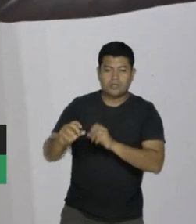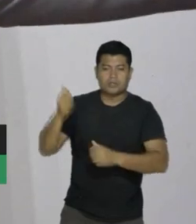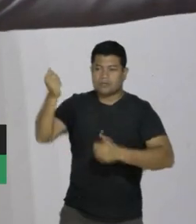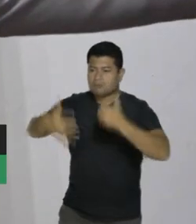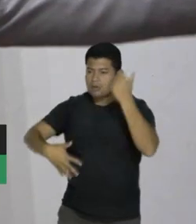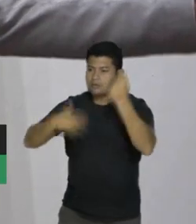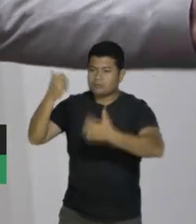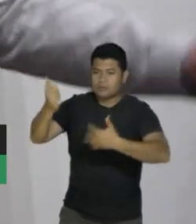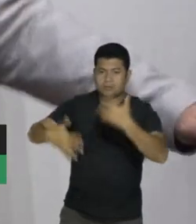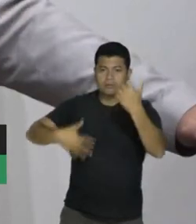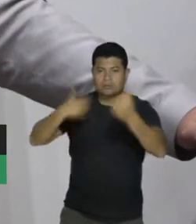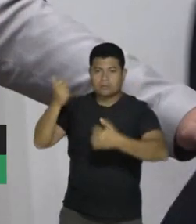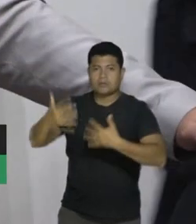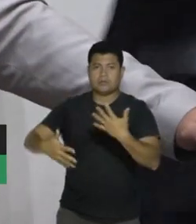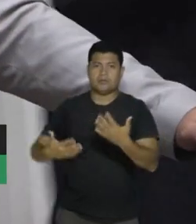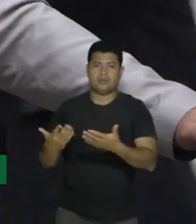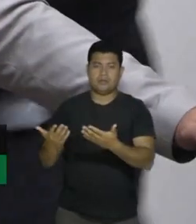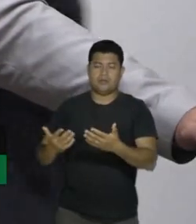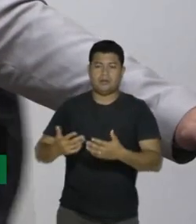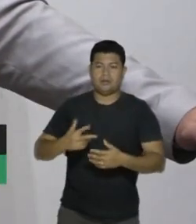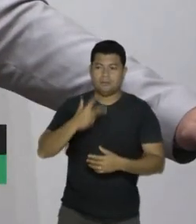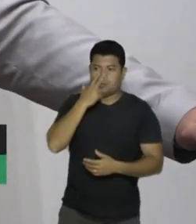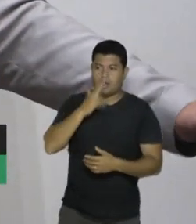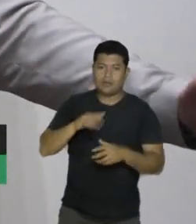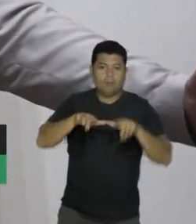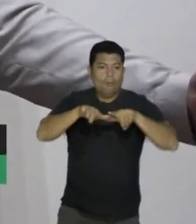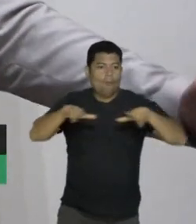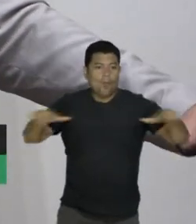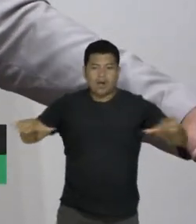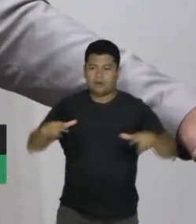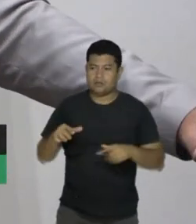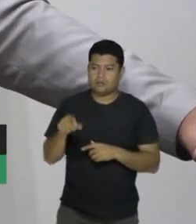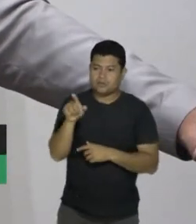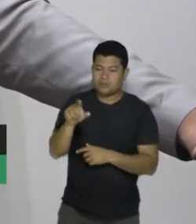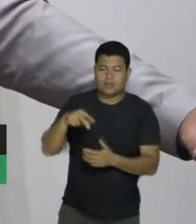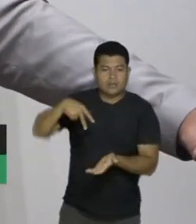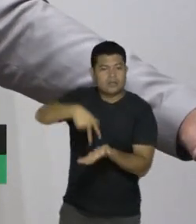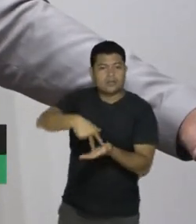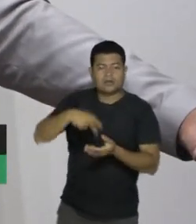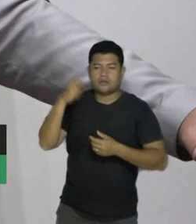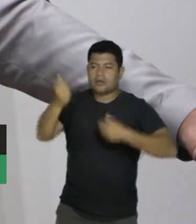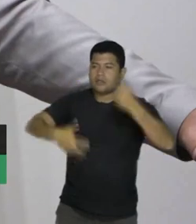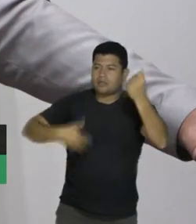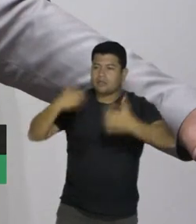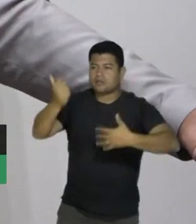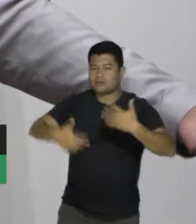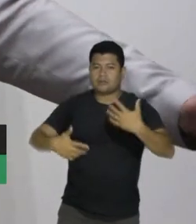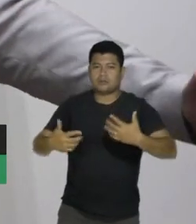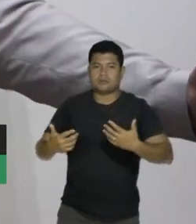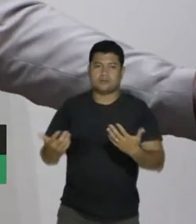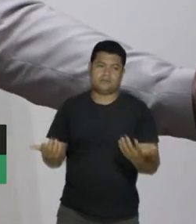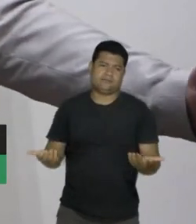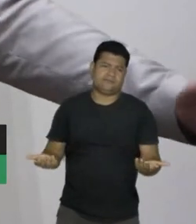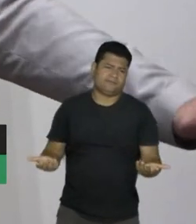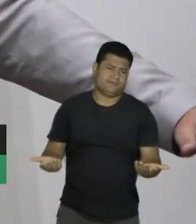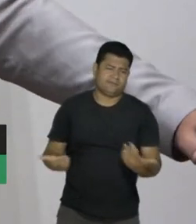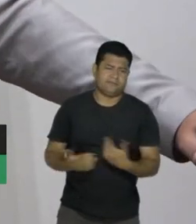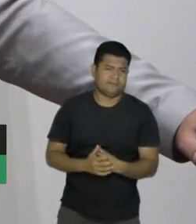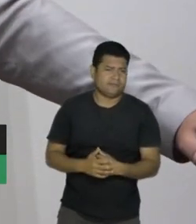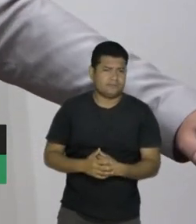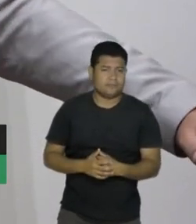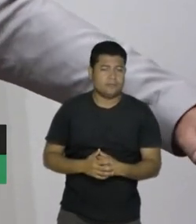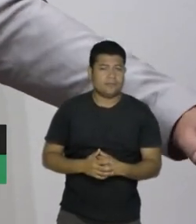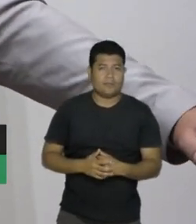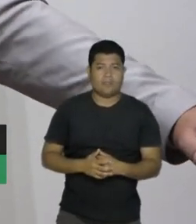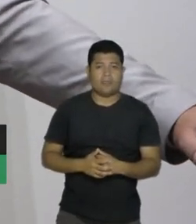cara no deserto pregando para uma legião de imbecil gente isso vai passar e fica de novo o meu recado para